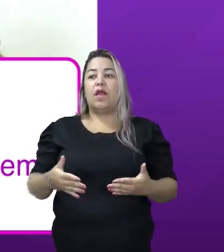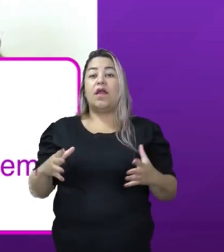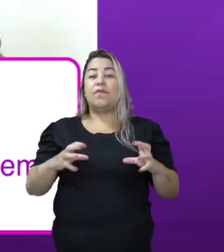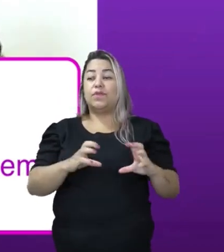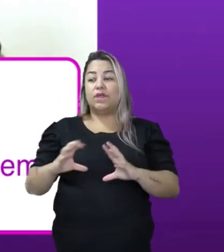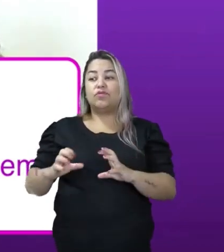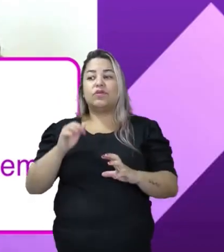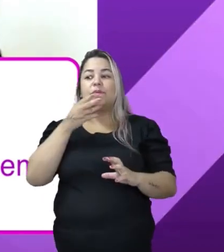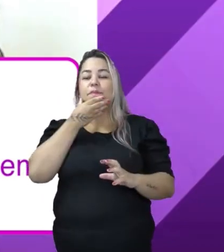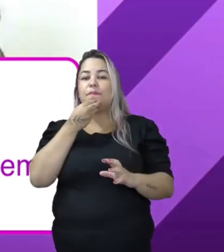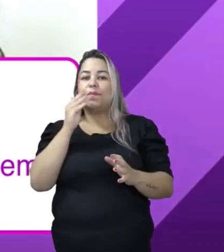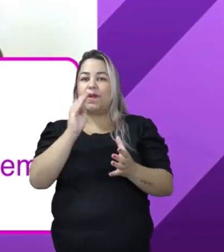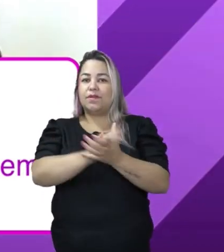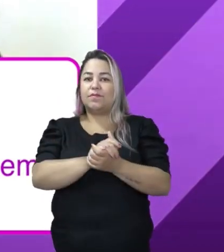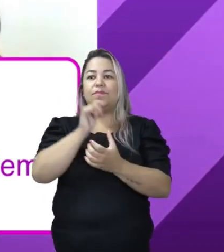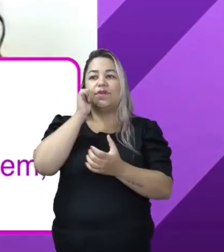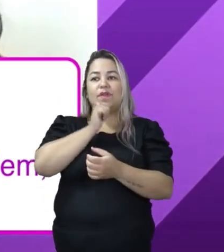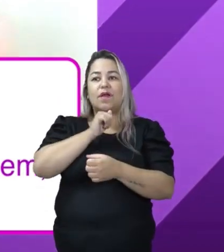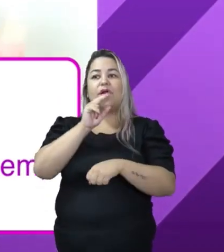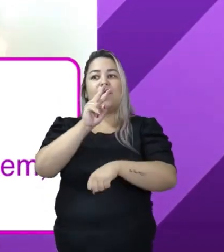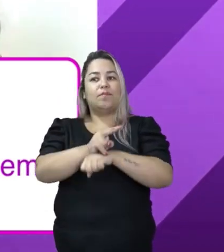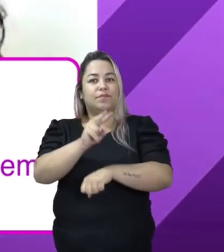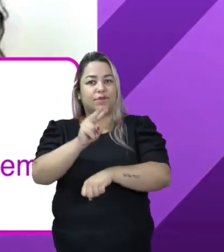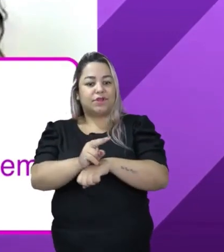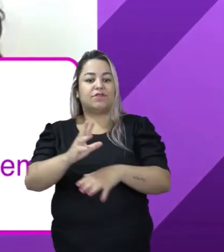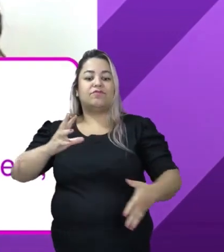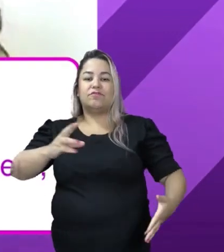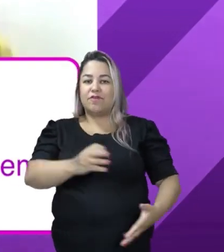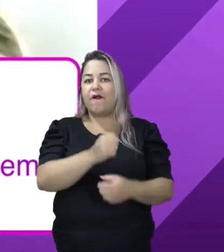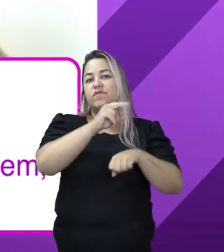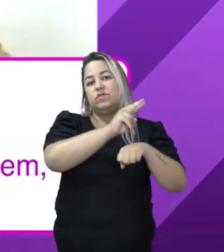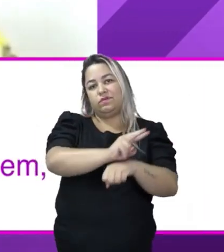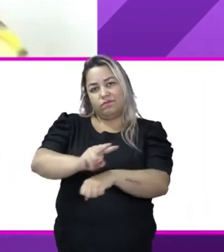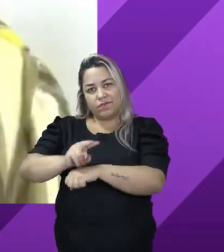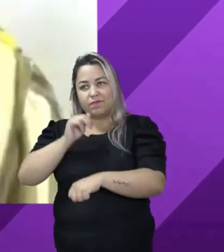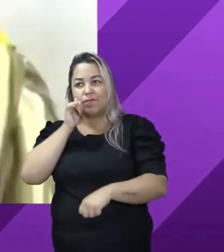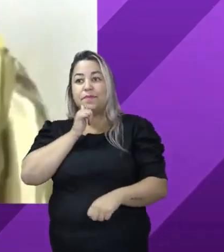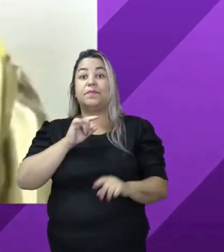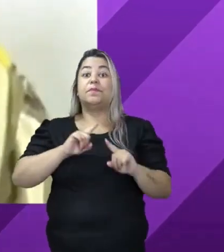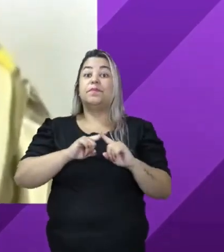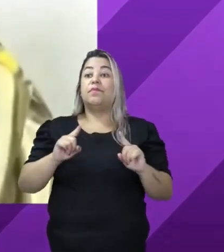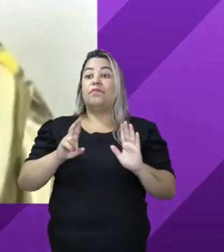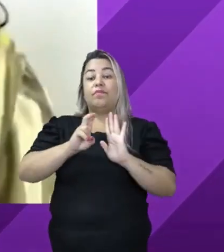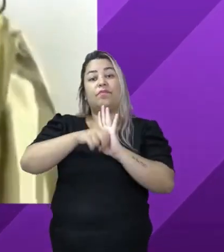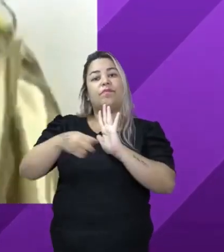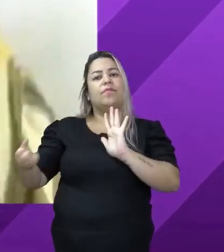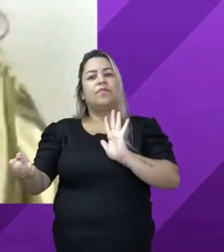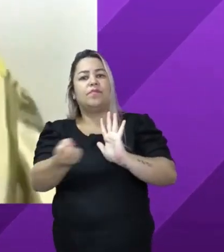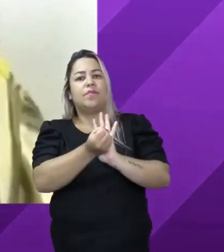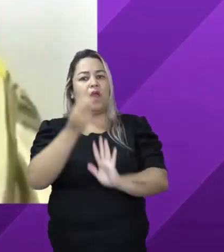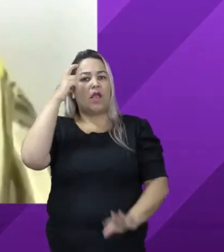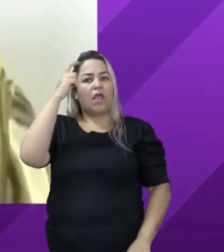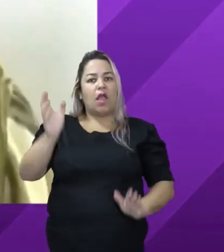mulher, a gente protege a mulher, a gente salva a mulher, a gente cuida da mulher. Só que a Lei Maria da Penha, ele é um marco cultural, ele é um divisor